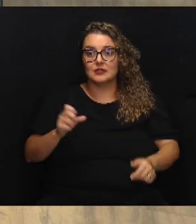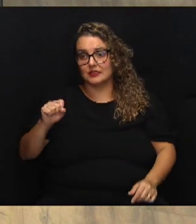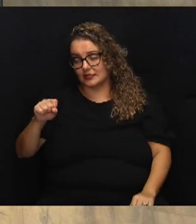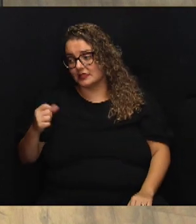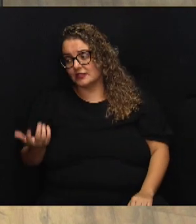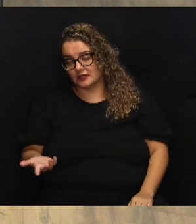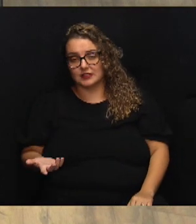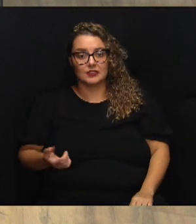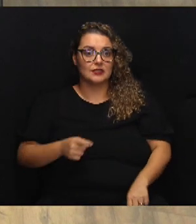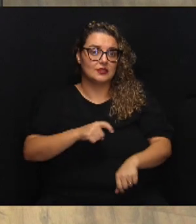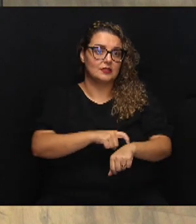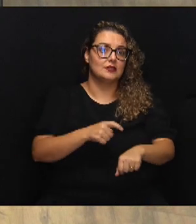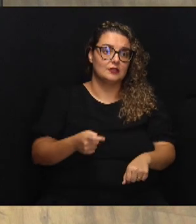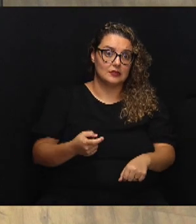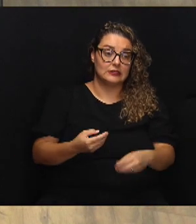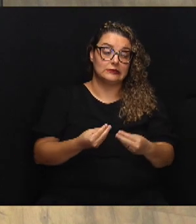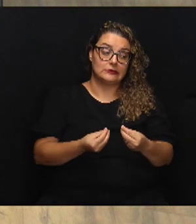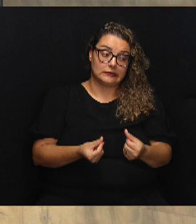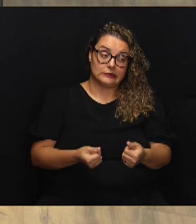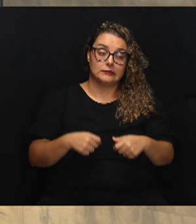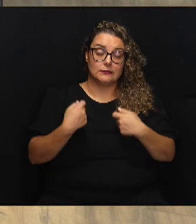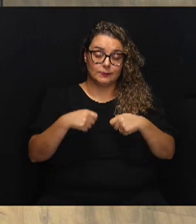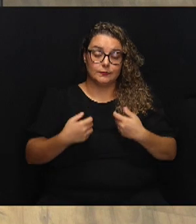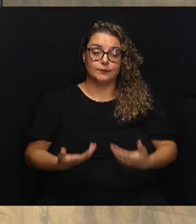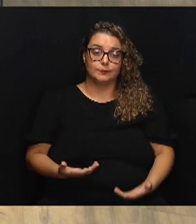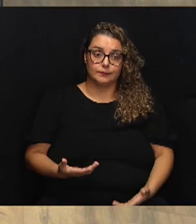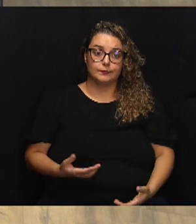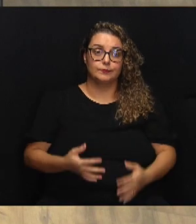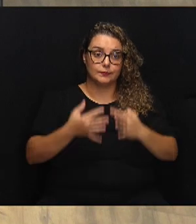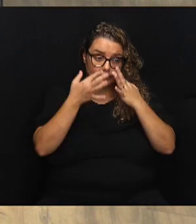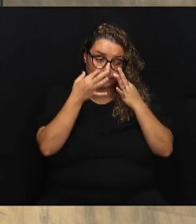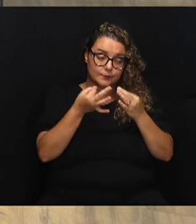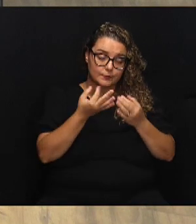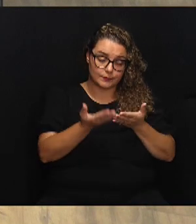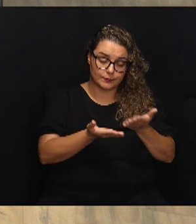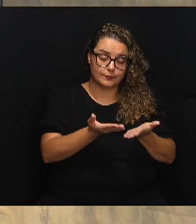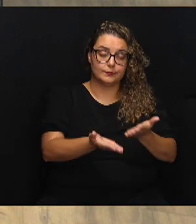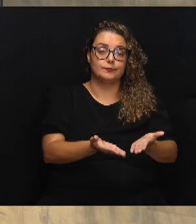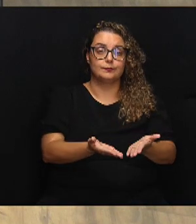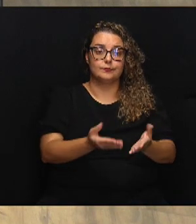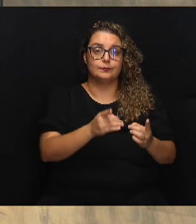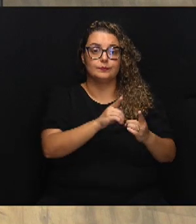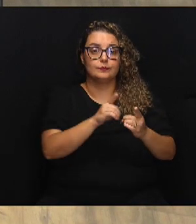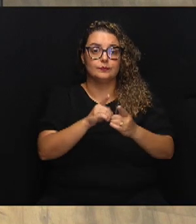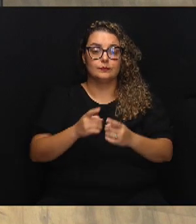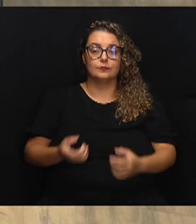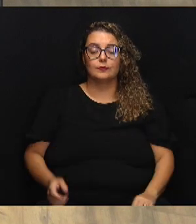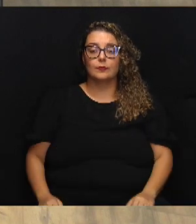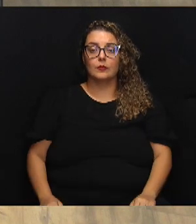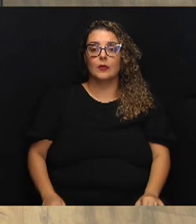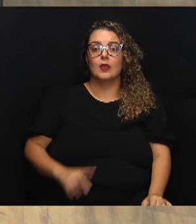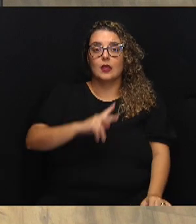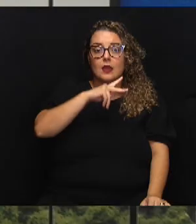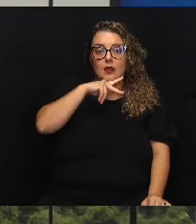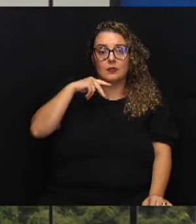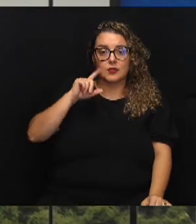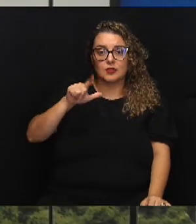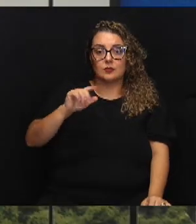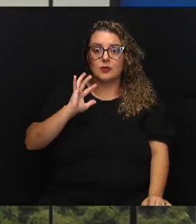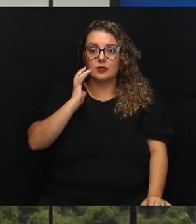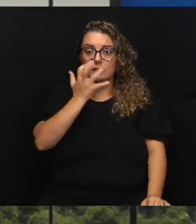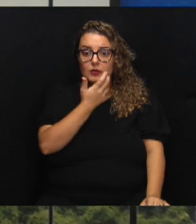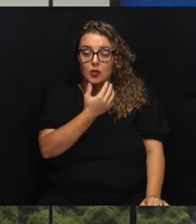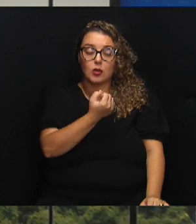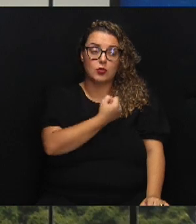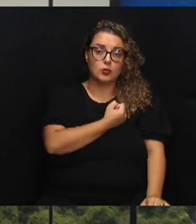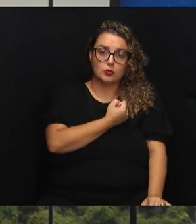numa situação aí degradante e que precisa ter esta atenção e este atendimento. Permínio e depois Herbert, sobre o